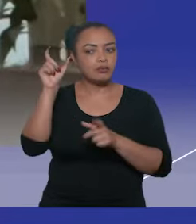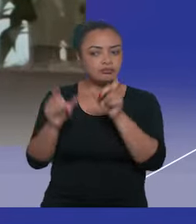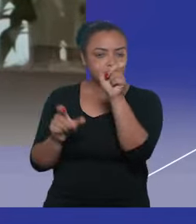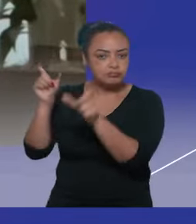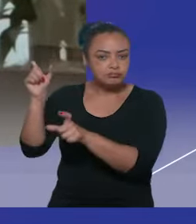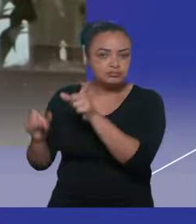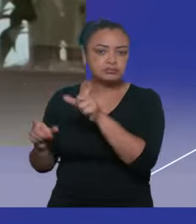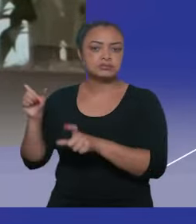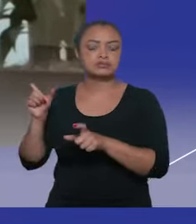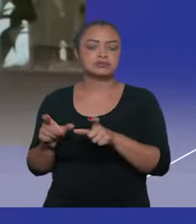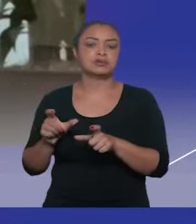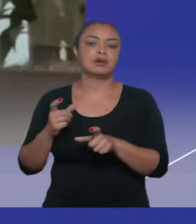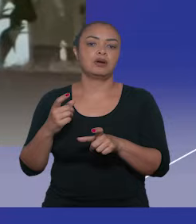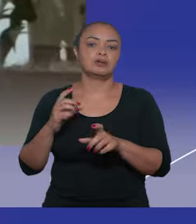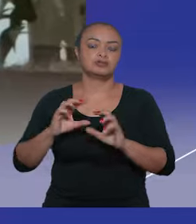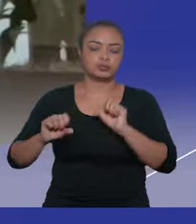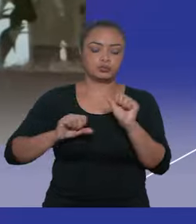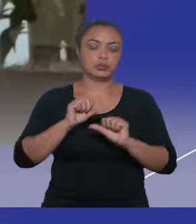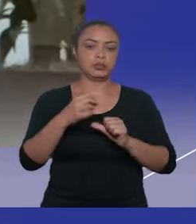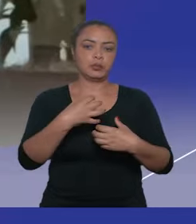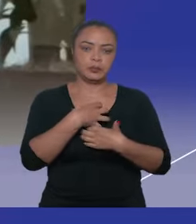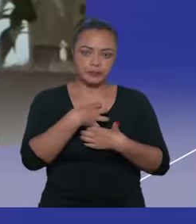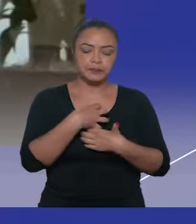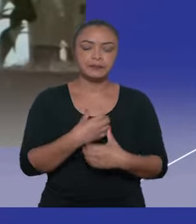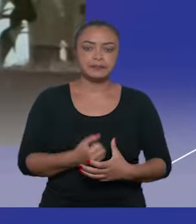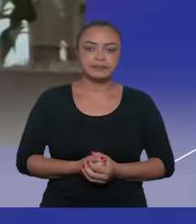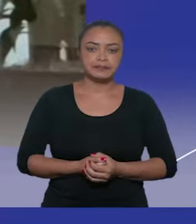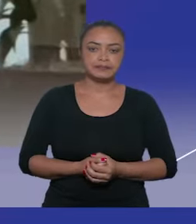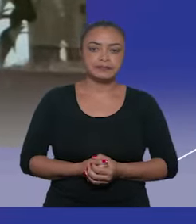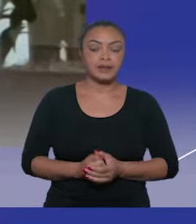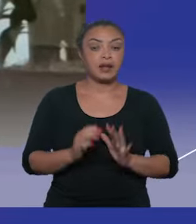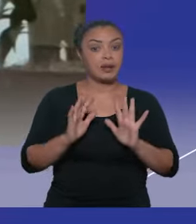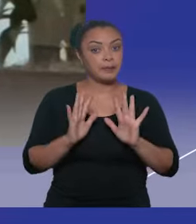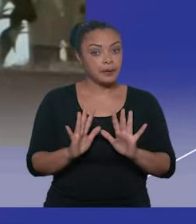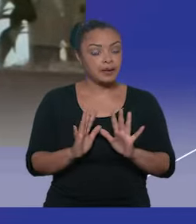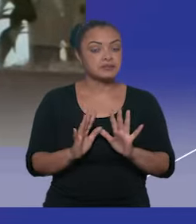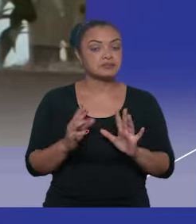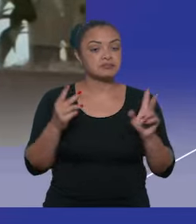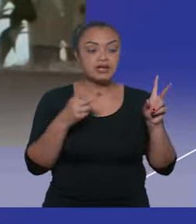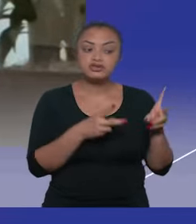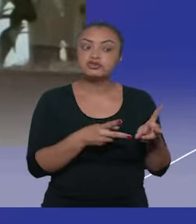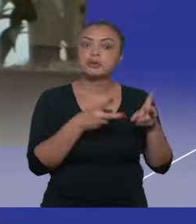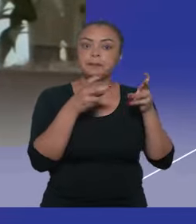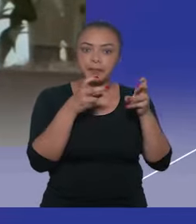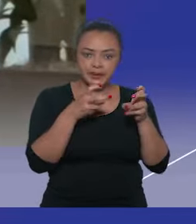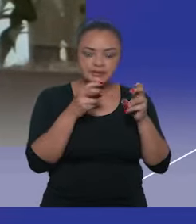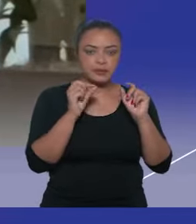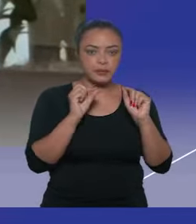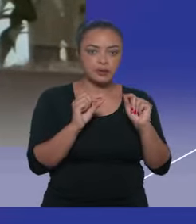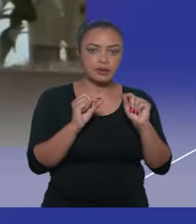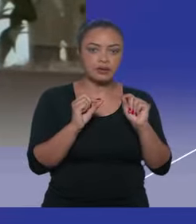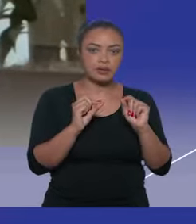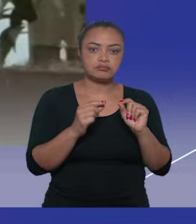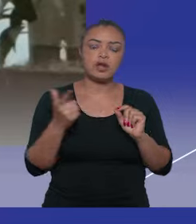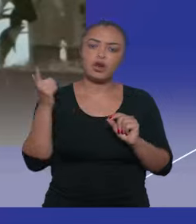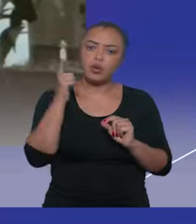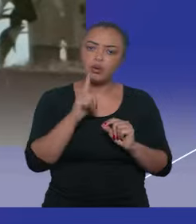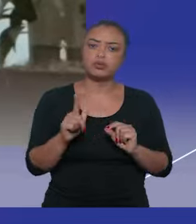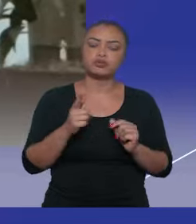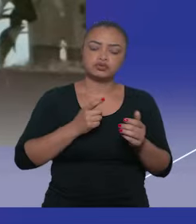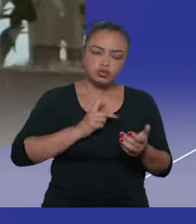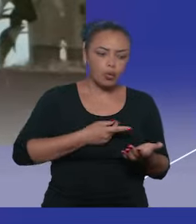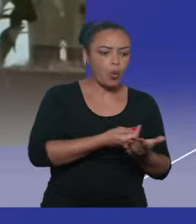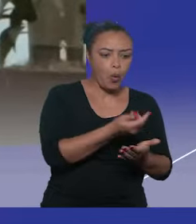o consumidor da sua rotina, do seu dia a dia. Mas, voltando para o ponto da Miriam, a gente percebeu que o consumidor